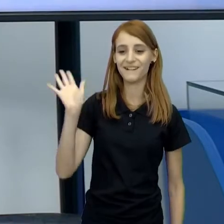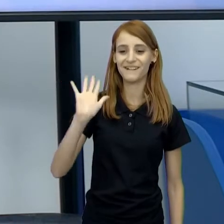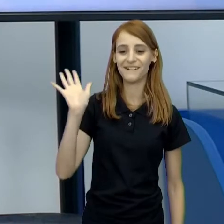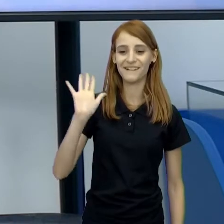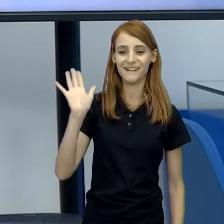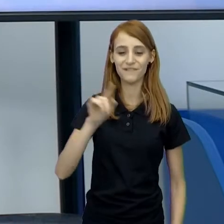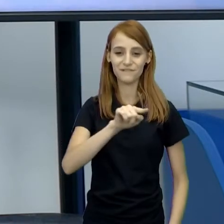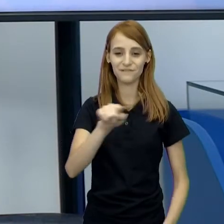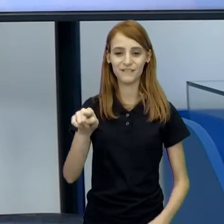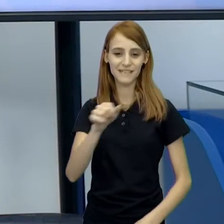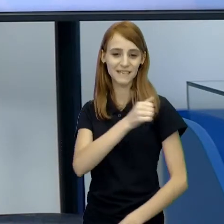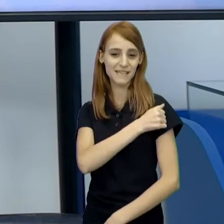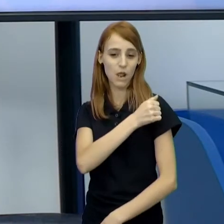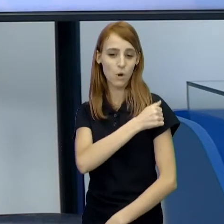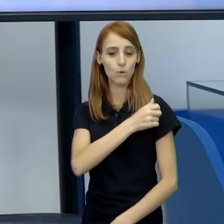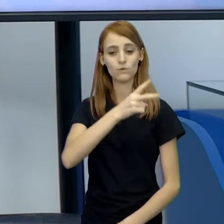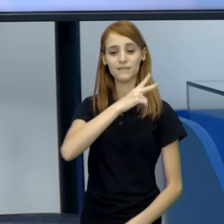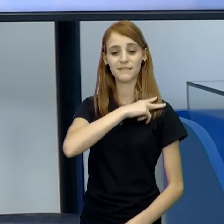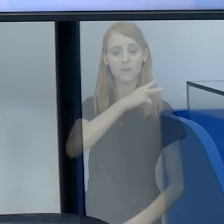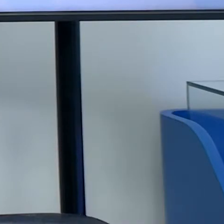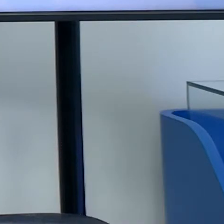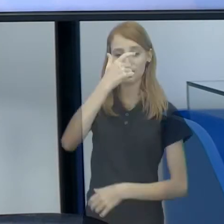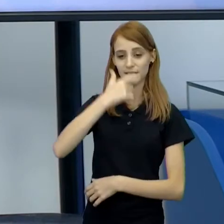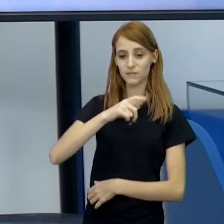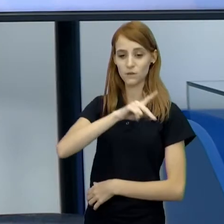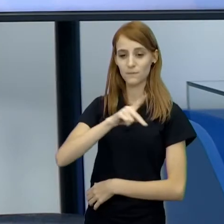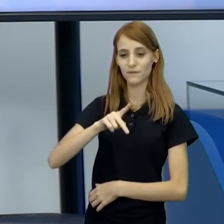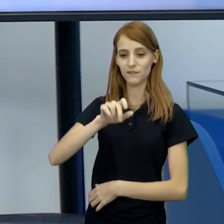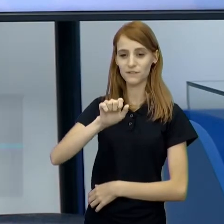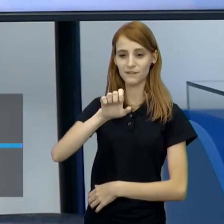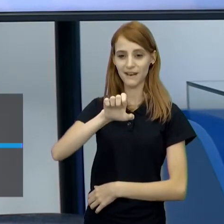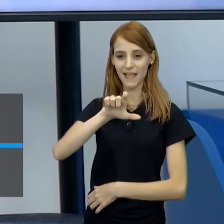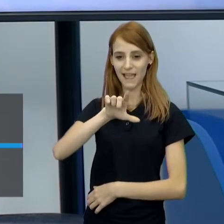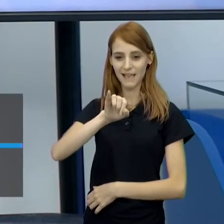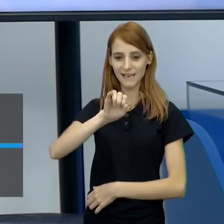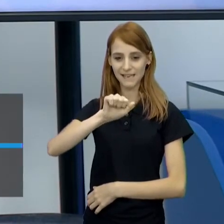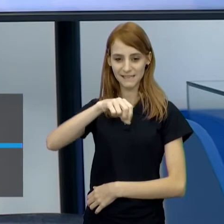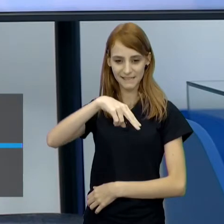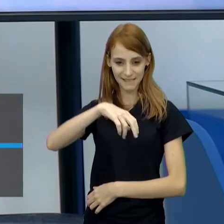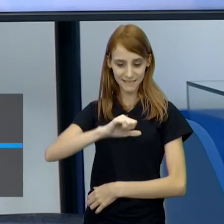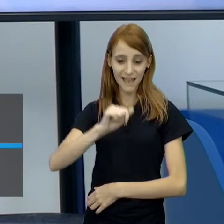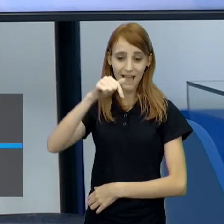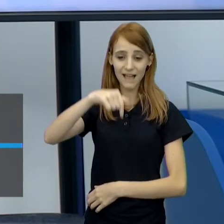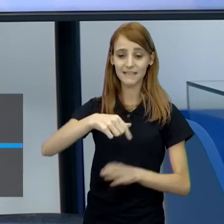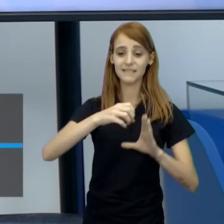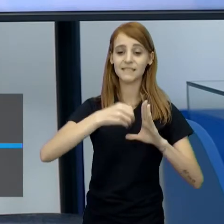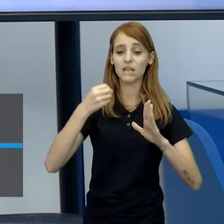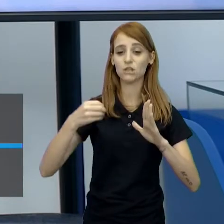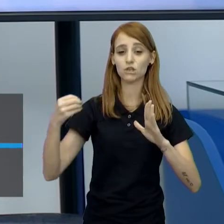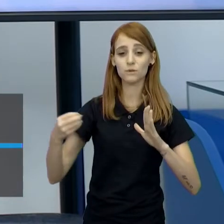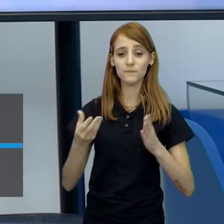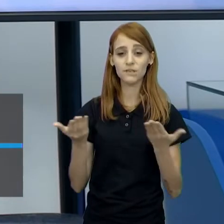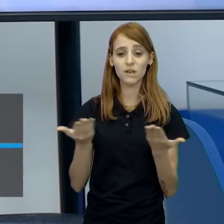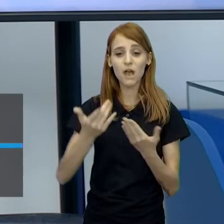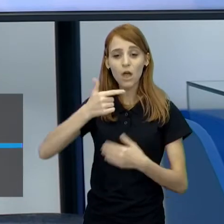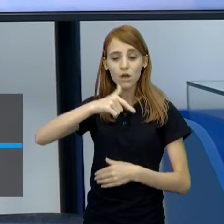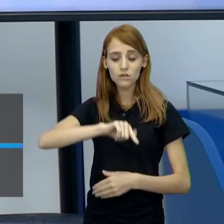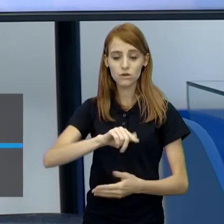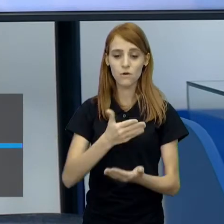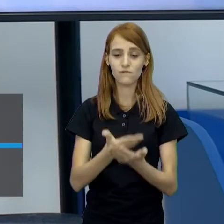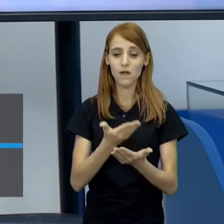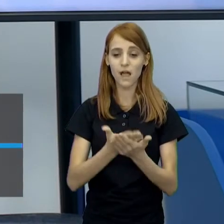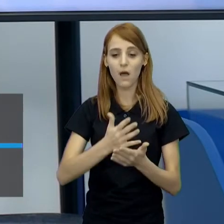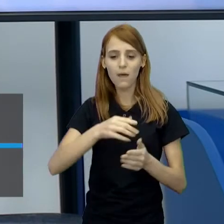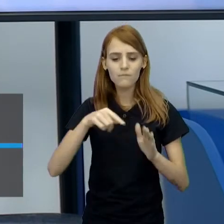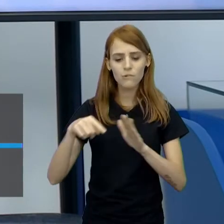Olá, estudantes da segunda série. Eu sou a professora Ilana aqui do Centro de Mídias. Nós estamos aí mais uma aula aí do aprofundamento